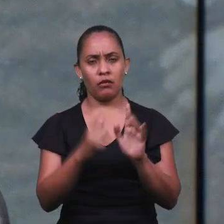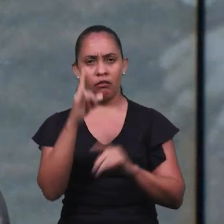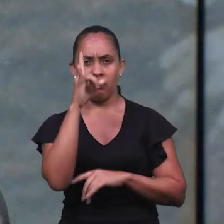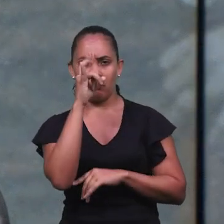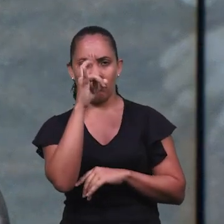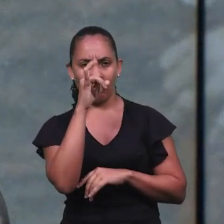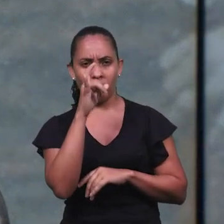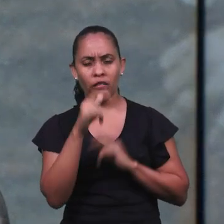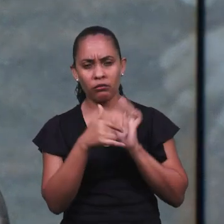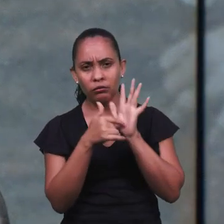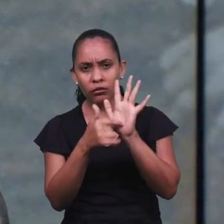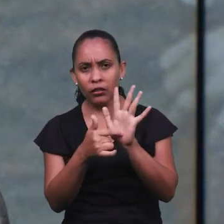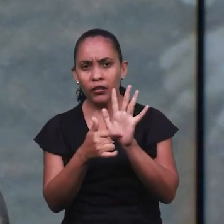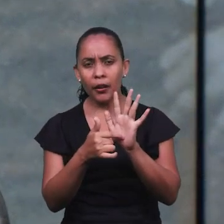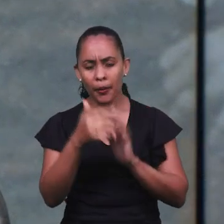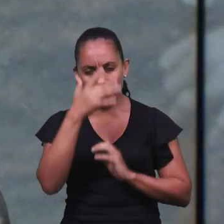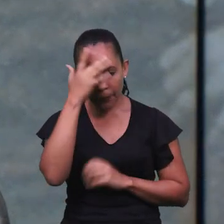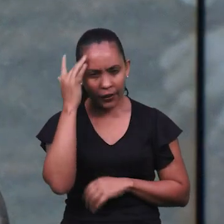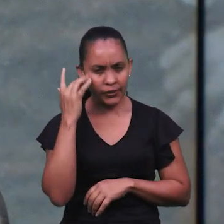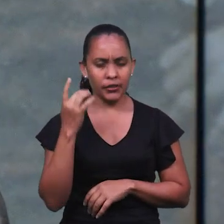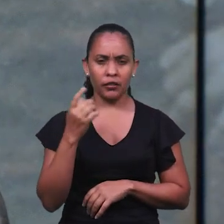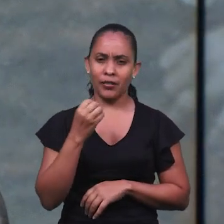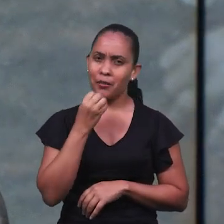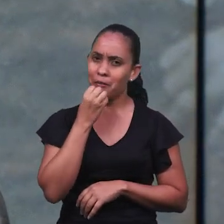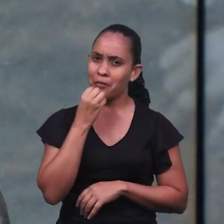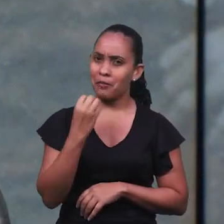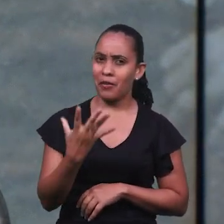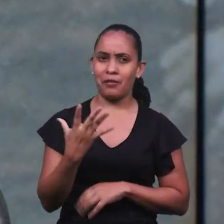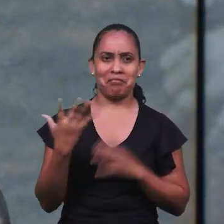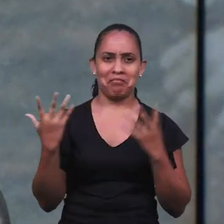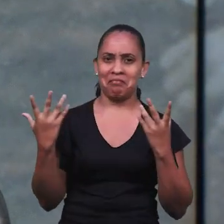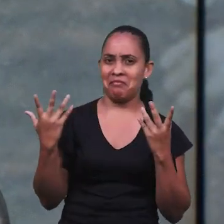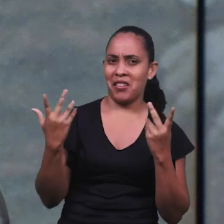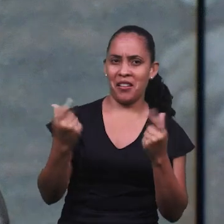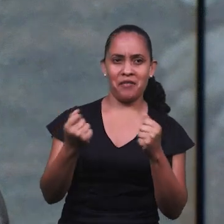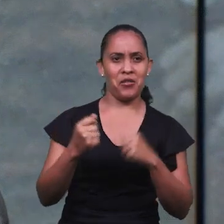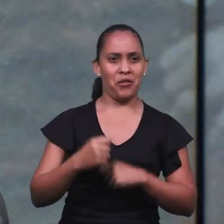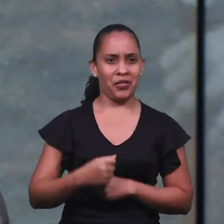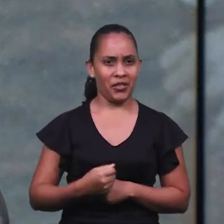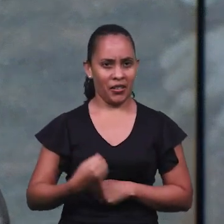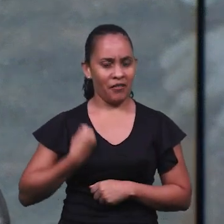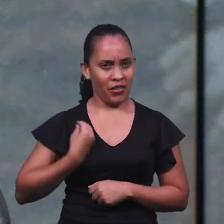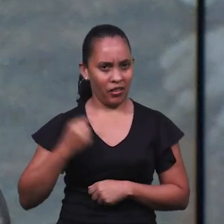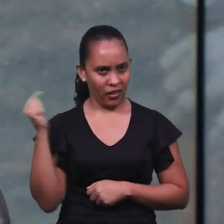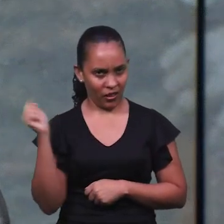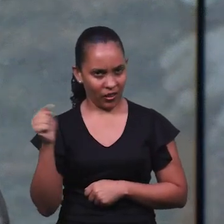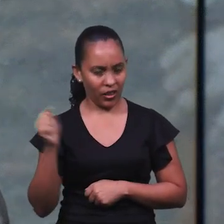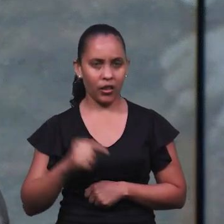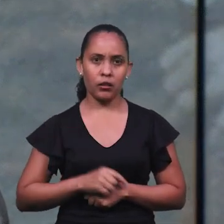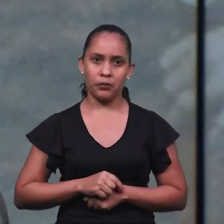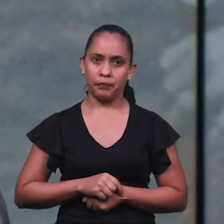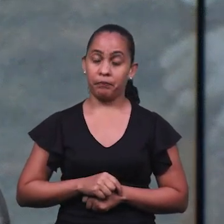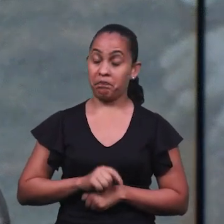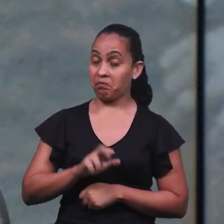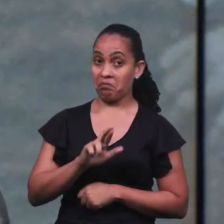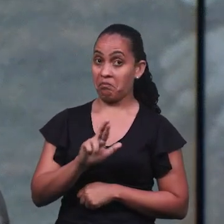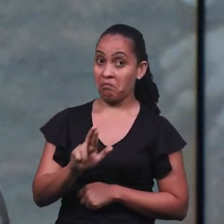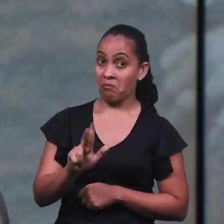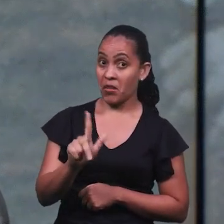colocam ali, né, para que todo mundo pense que a vida dela é maravilhosa, que a vida dela é aquilo, né? E não